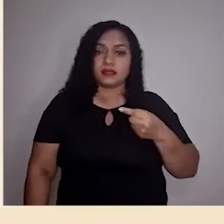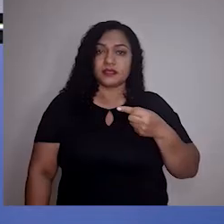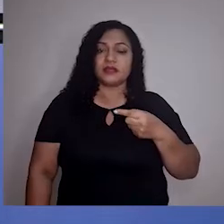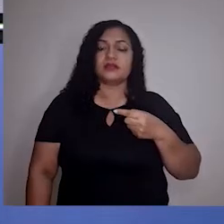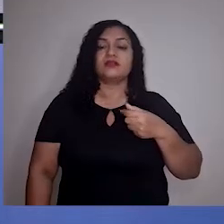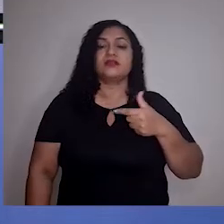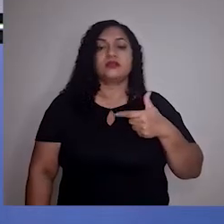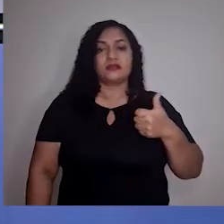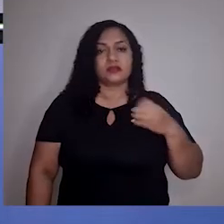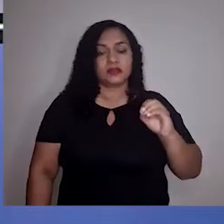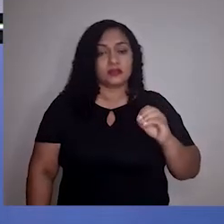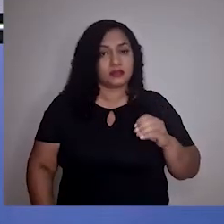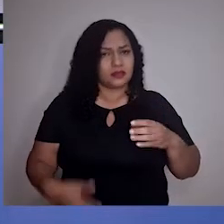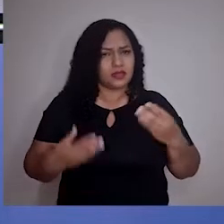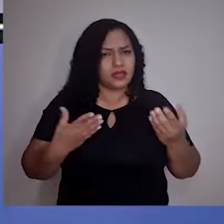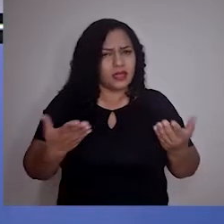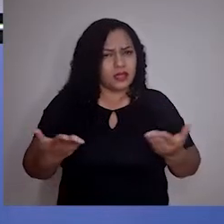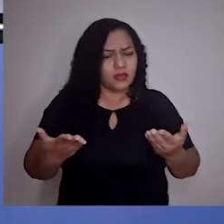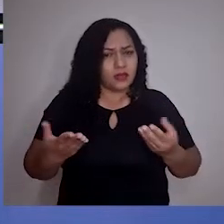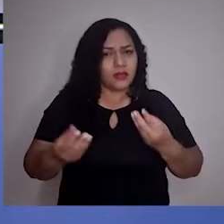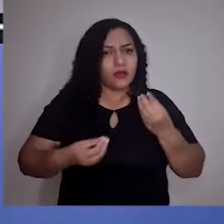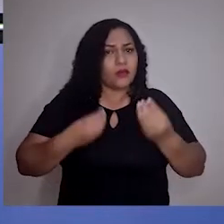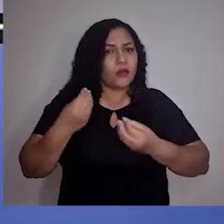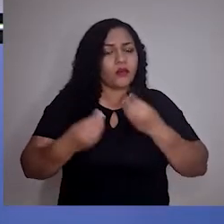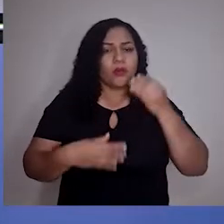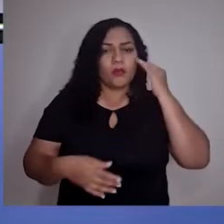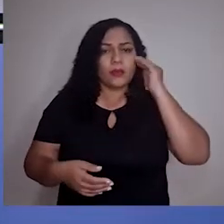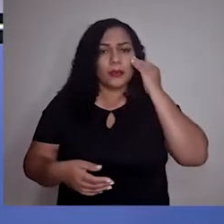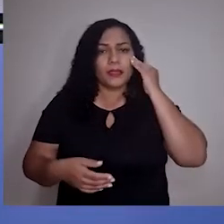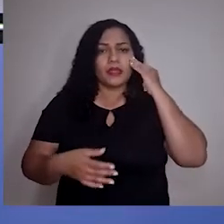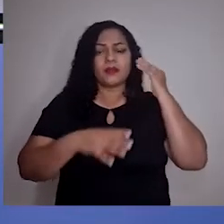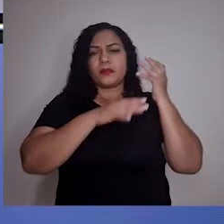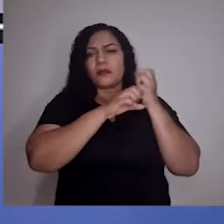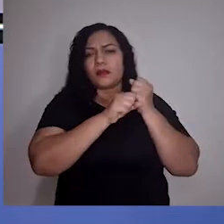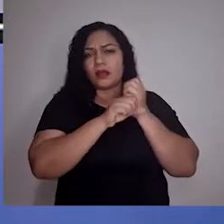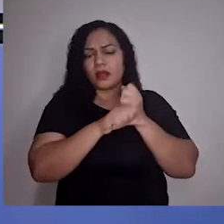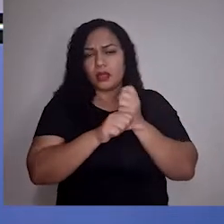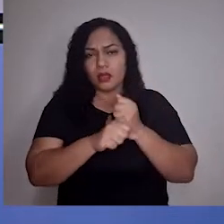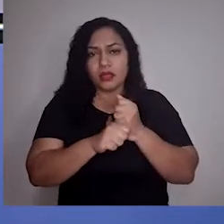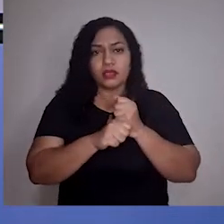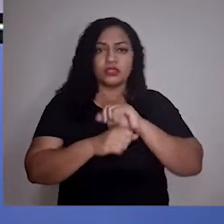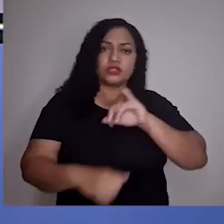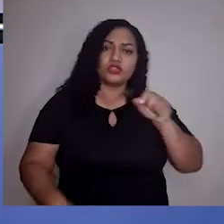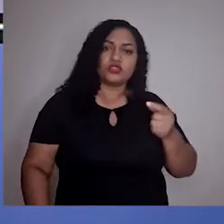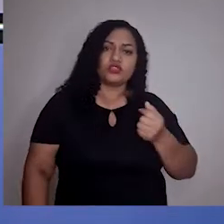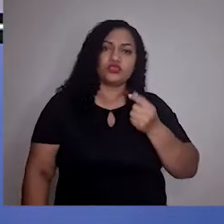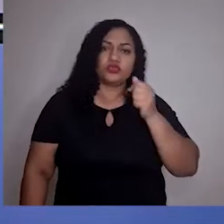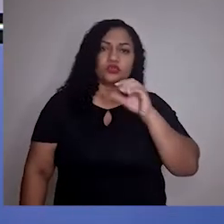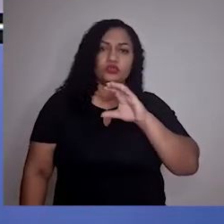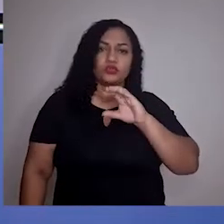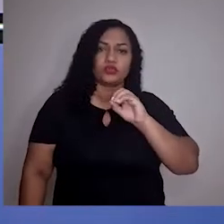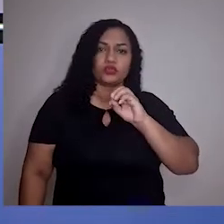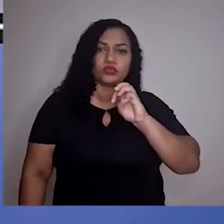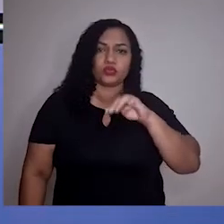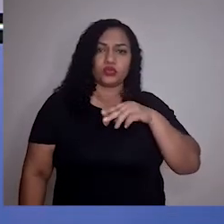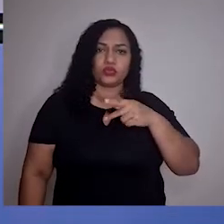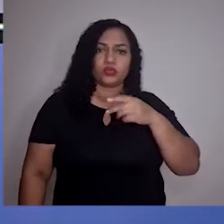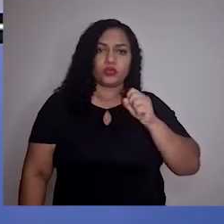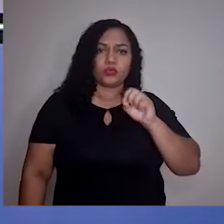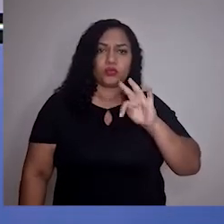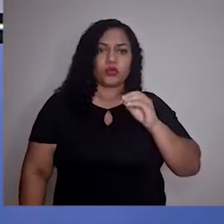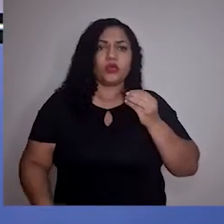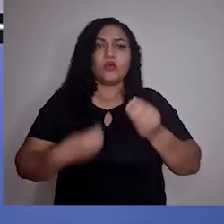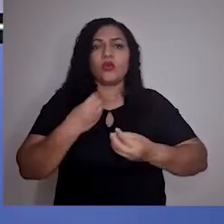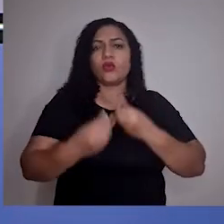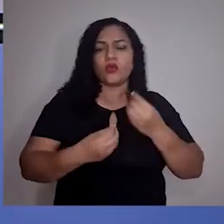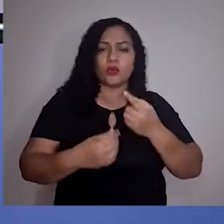R$13.310. Como calcular os juros compostos? Para calcular os juros compostos, nós utilizamos essa fórmula. Essa